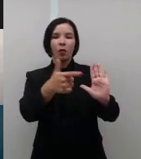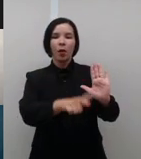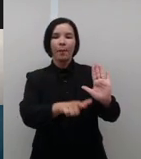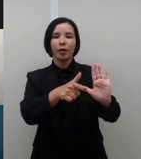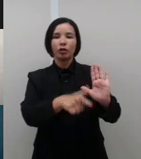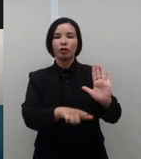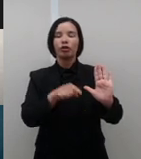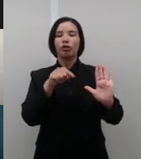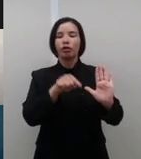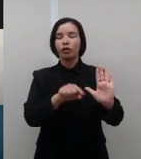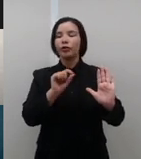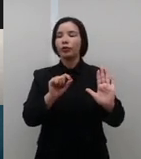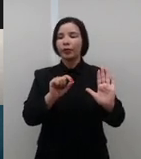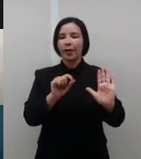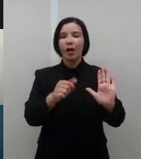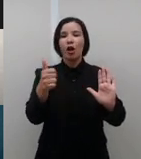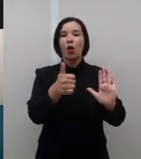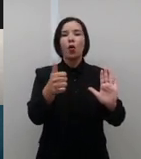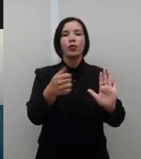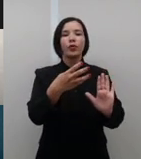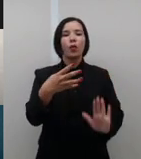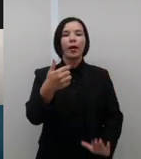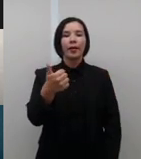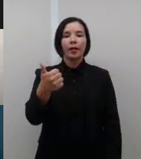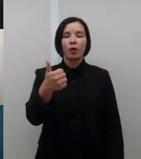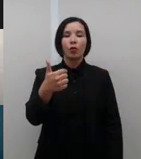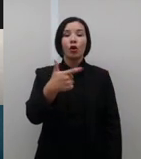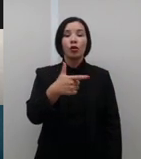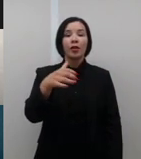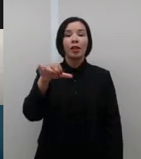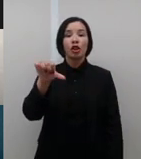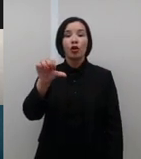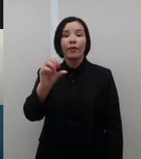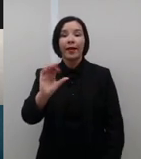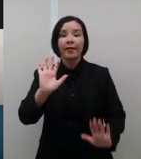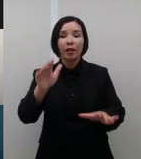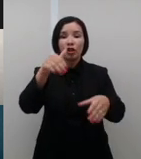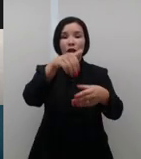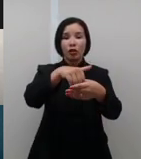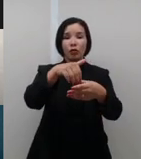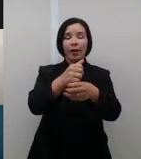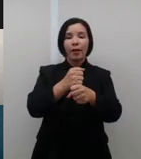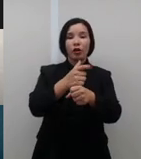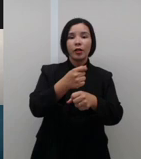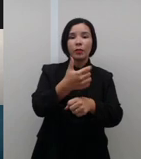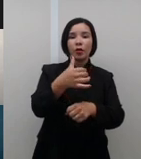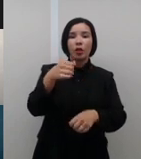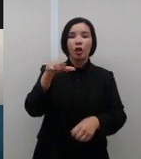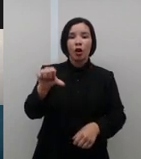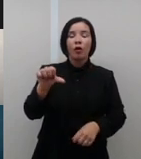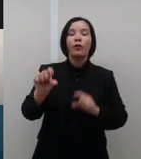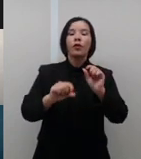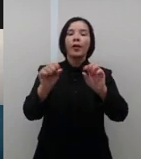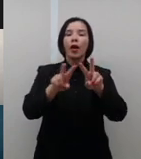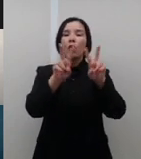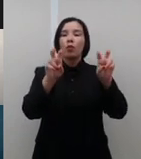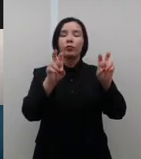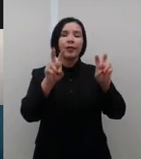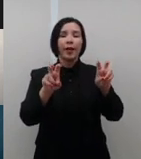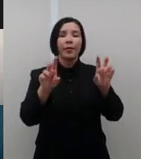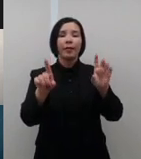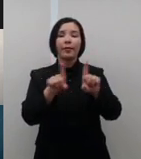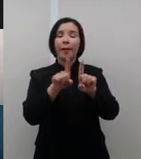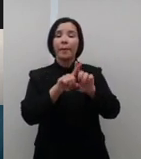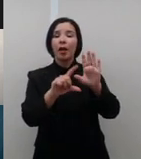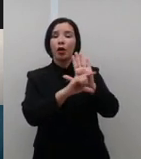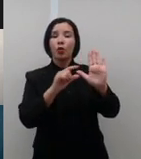o 1141-990, julgado antigo 2010 do ministro Fux, sobre o tema, e o item 5, ele junta a